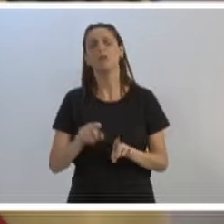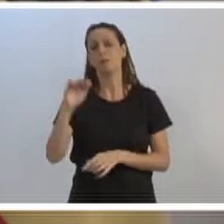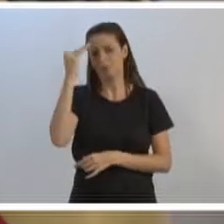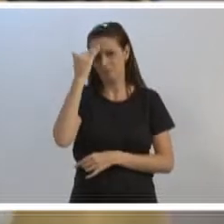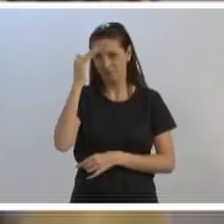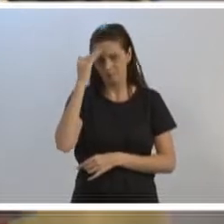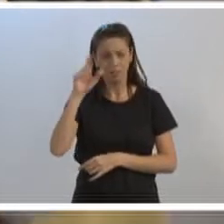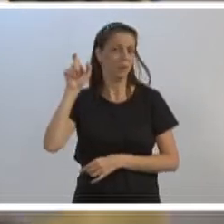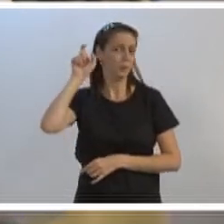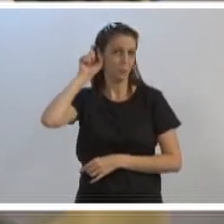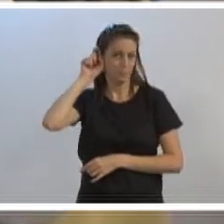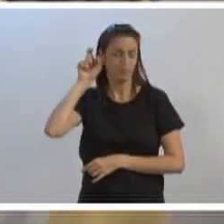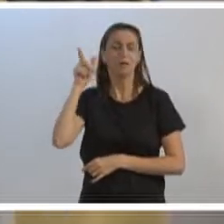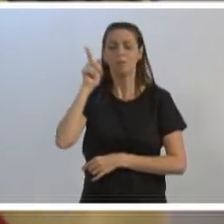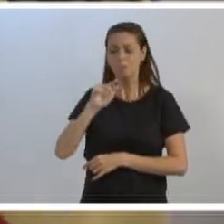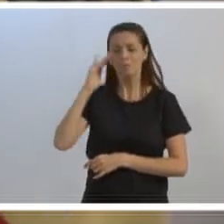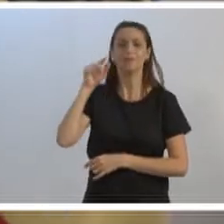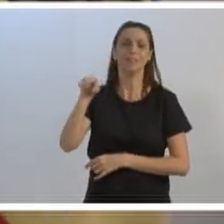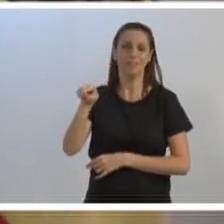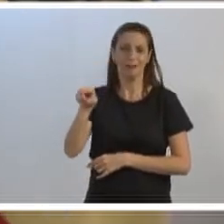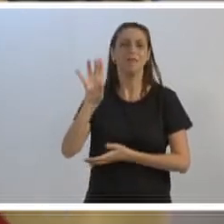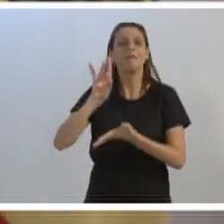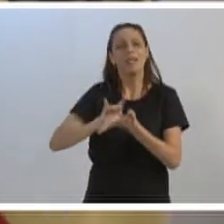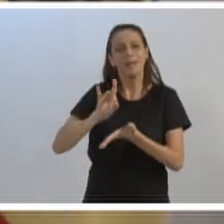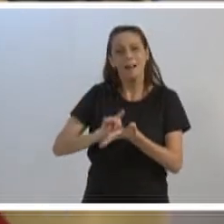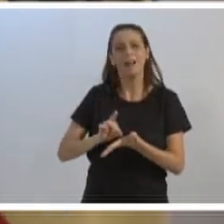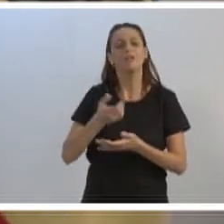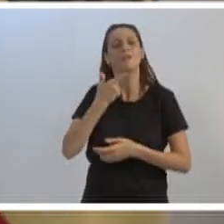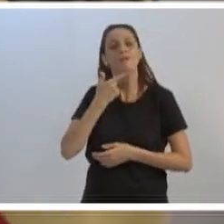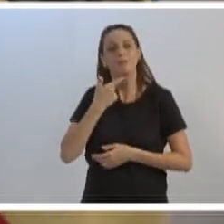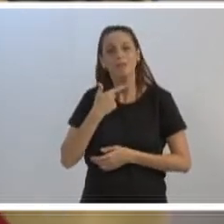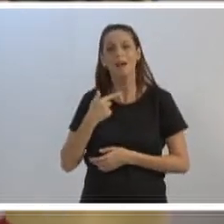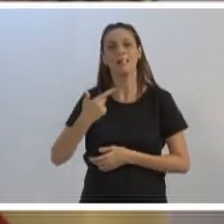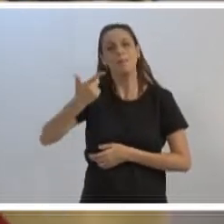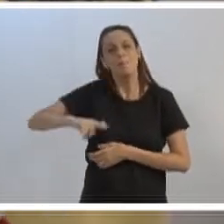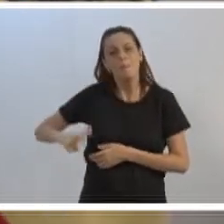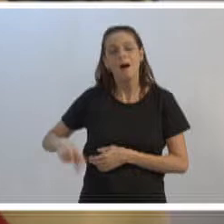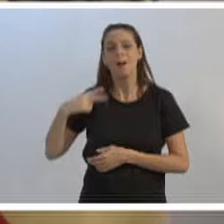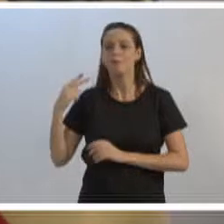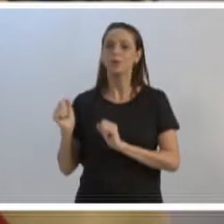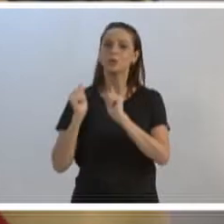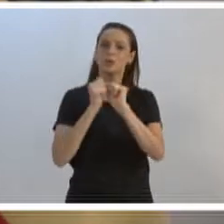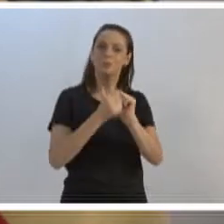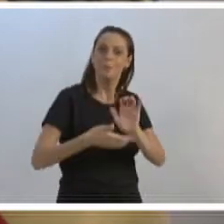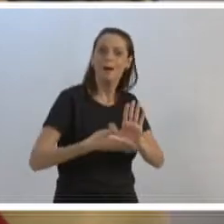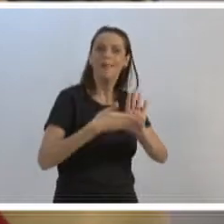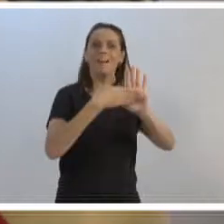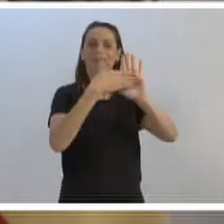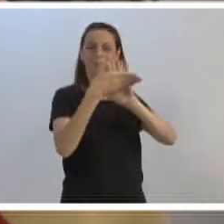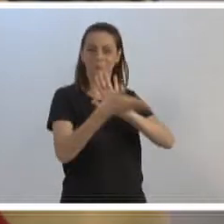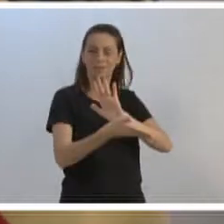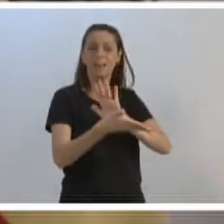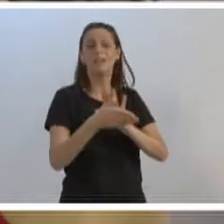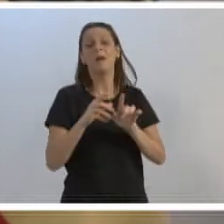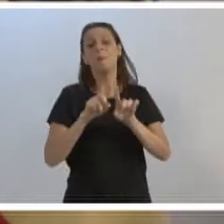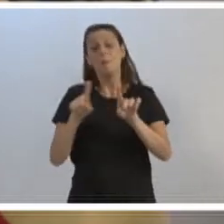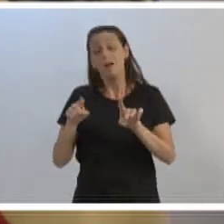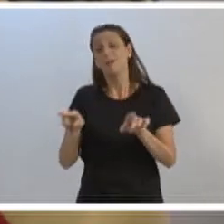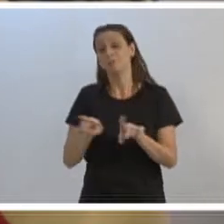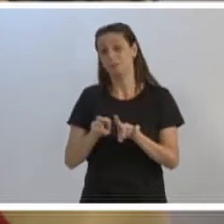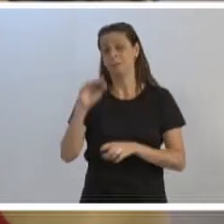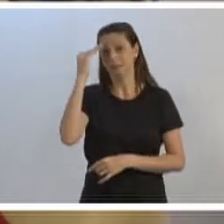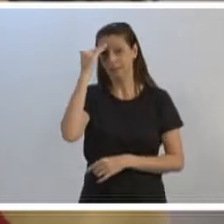do vereador Jens Mantal de, inclusive, compartilhar a questão de homenagem com outros, e nesse ponto, admiro e parabenizo, eu entendo também que por